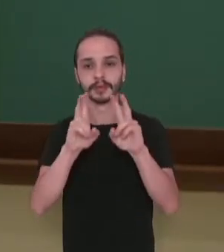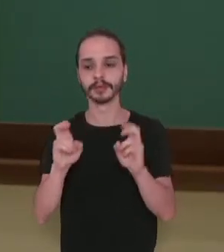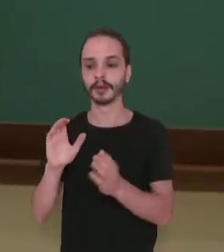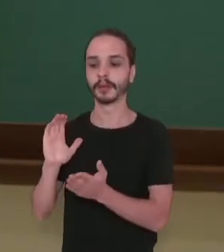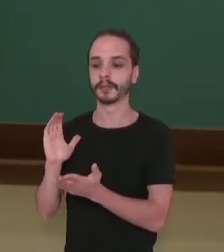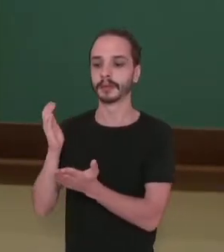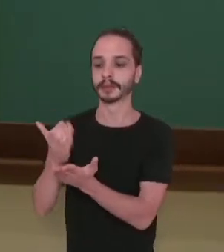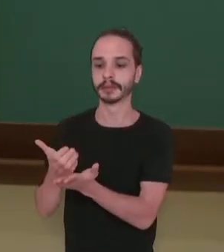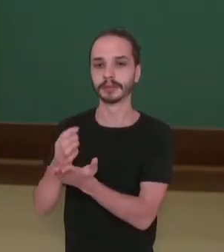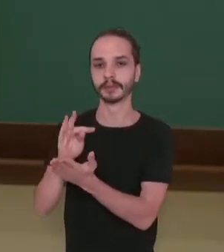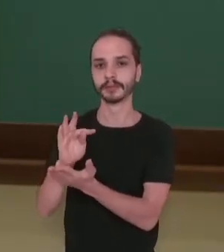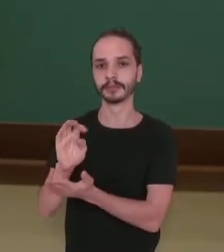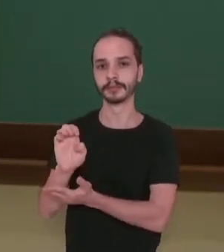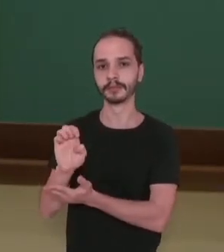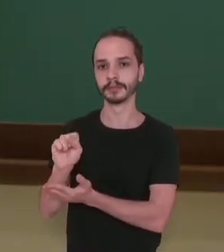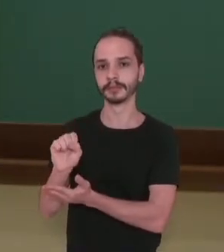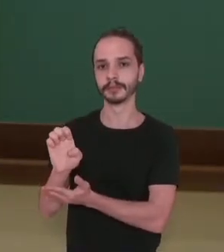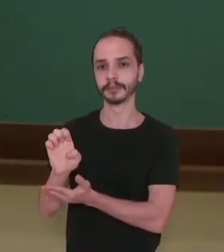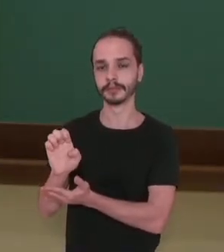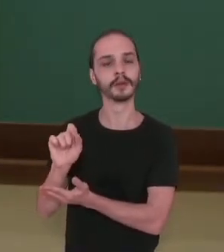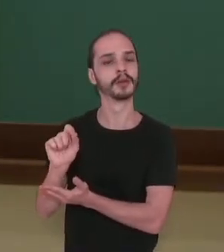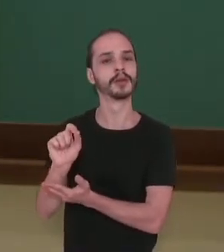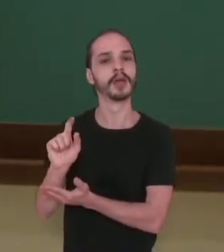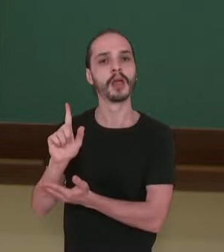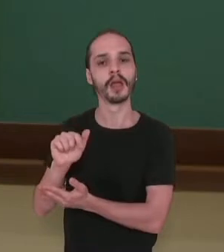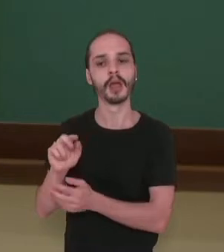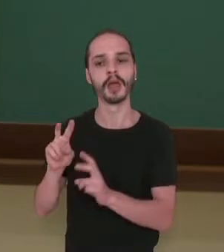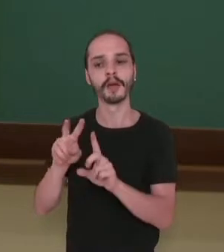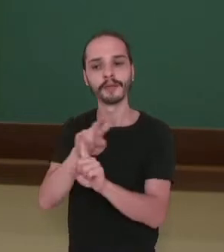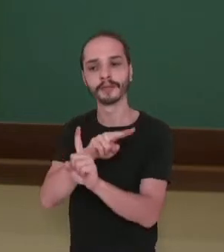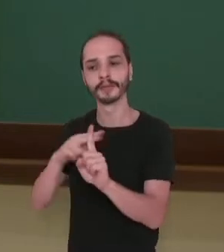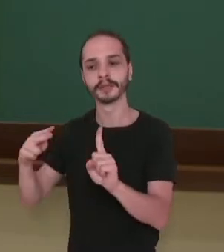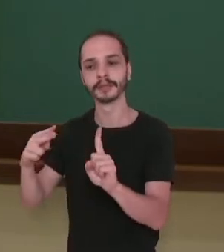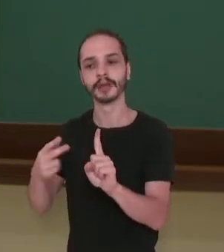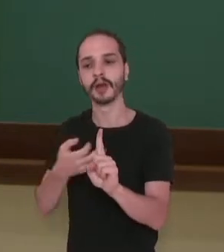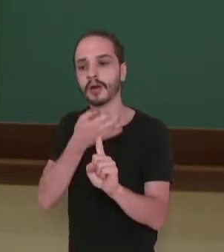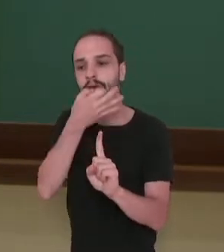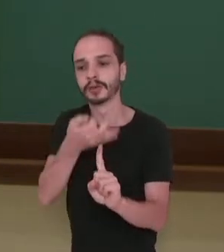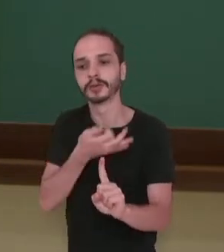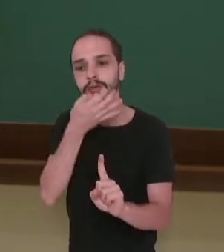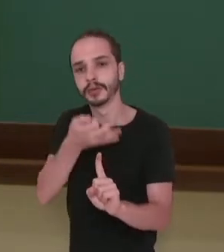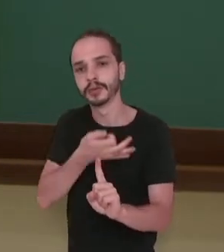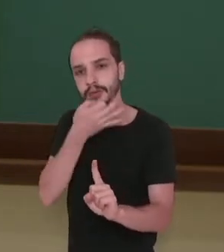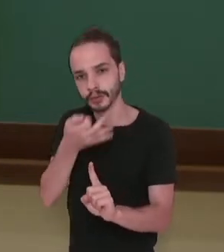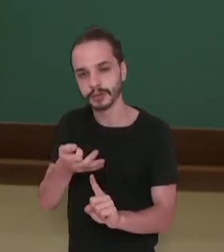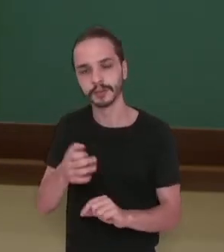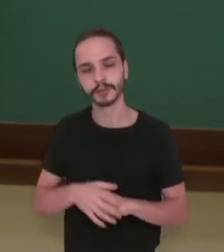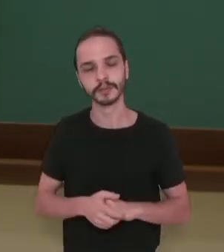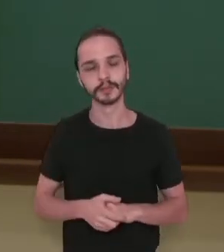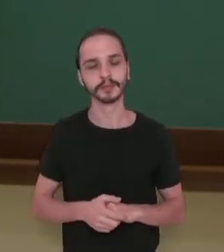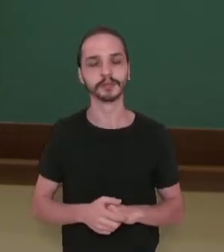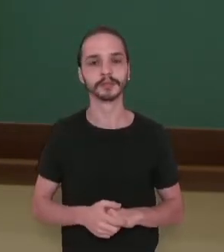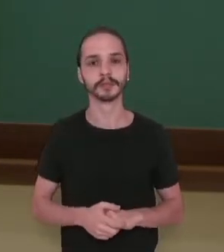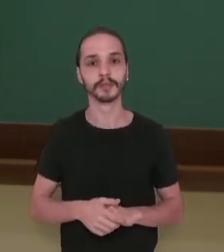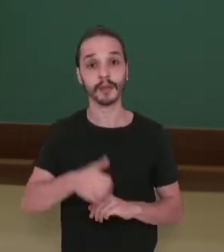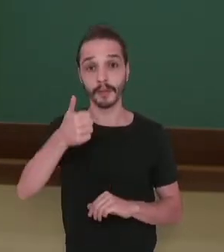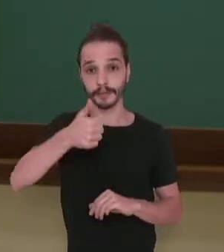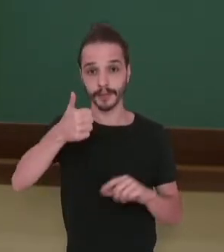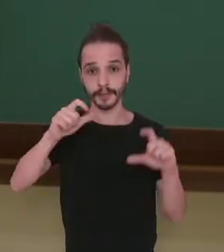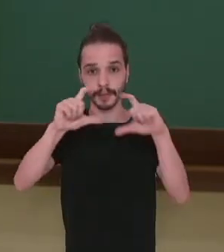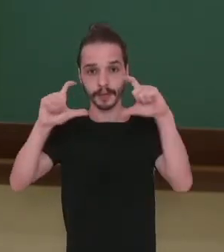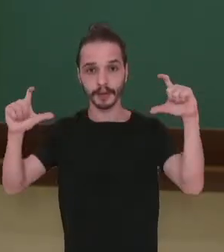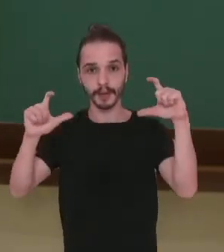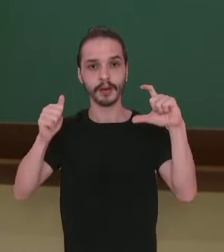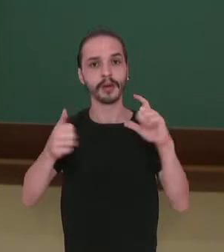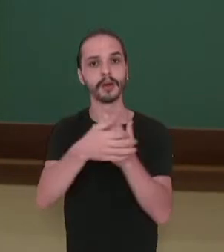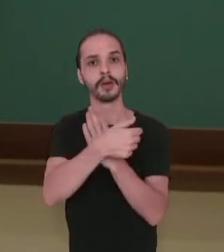A tese é o ponto de vista sobre o tema que vai ser discutido ao longo do texto. No primeiro parágrafo, o autor do texto